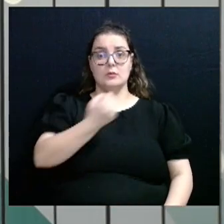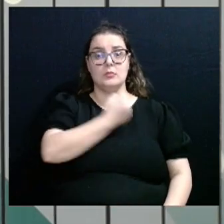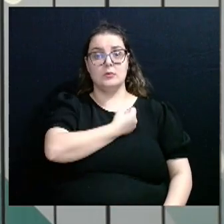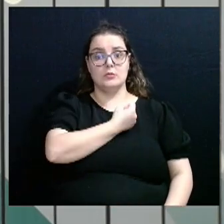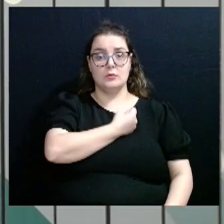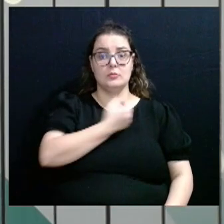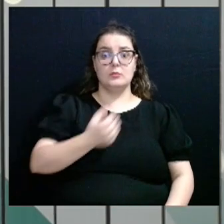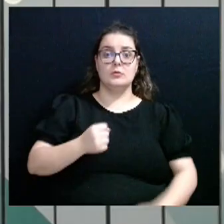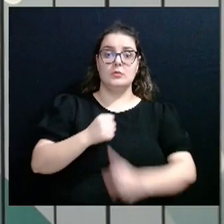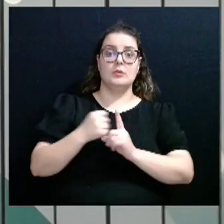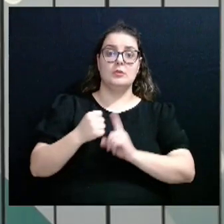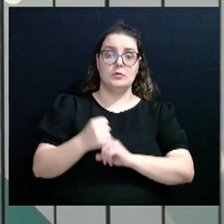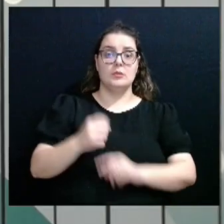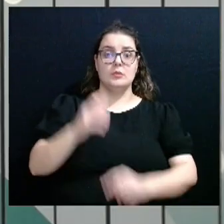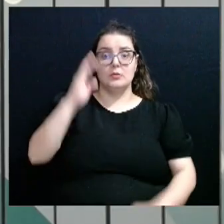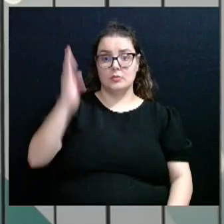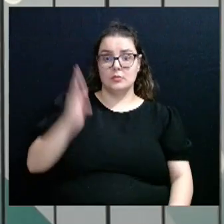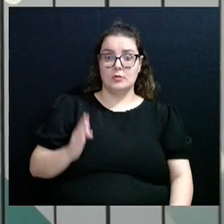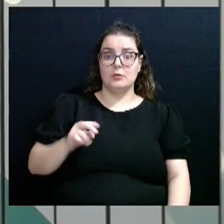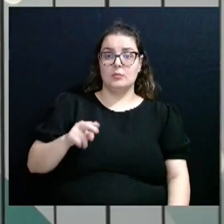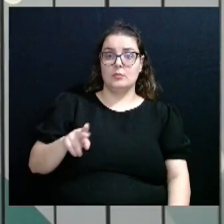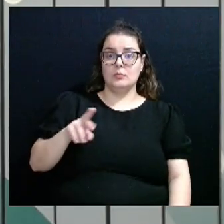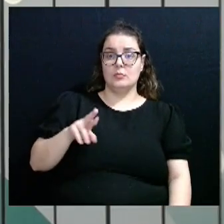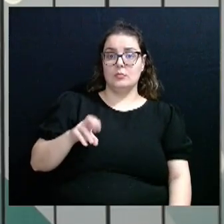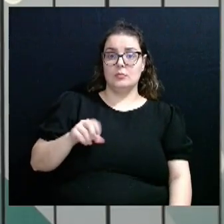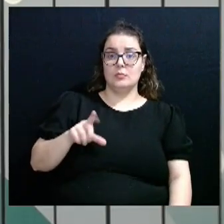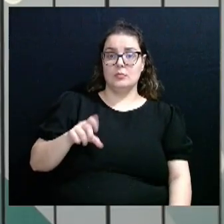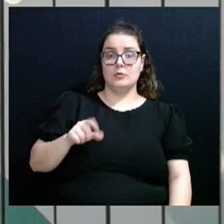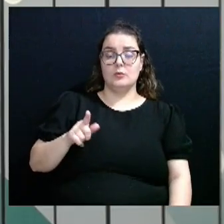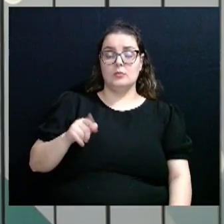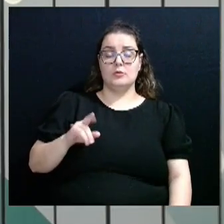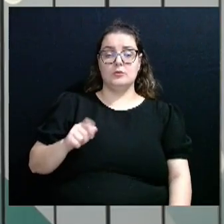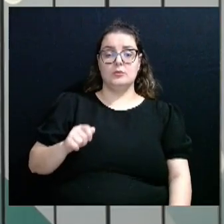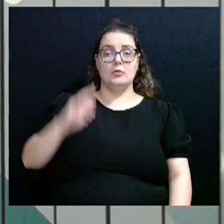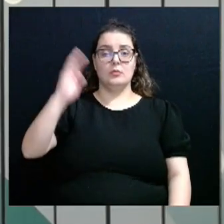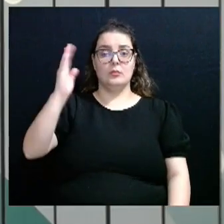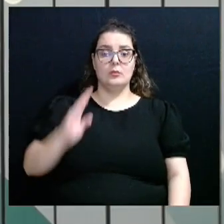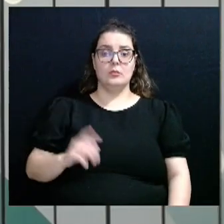Urologia obtidos, o Brasil, gente, registrou